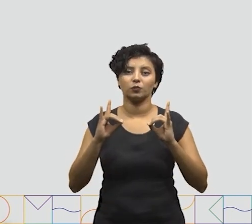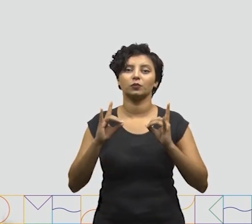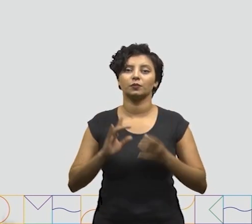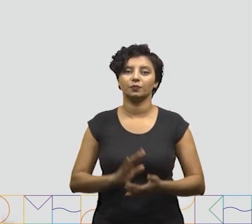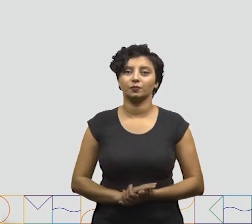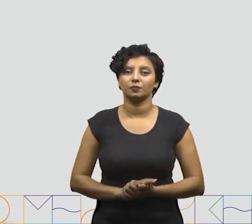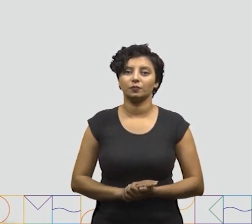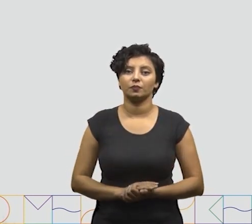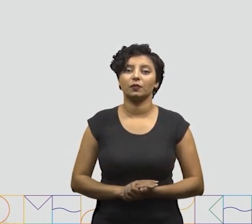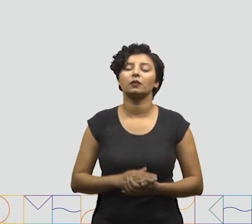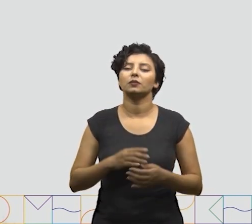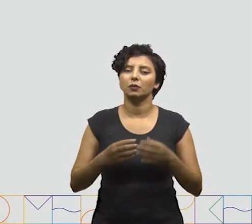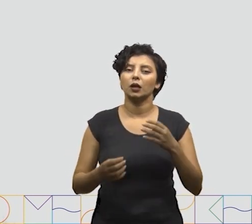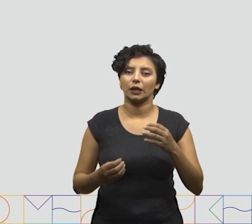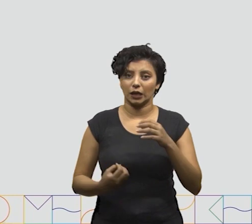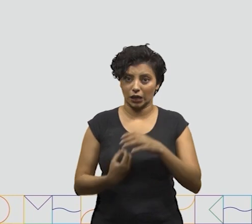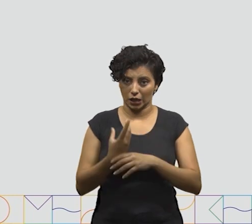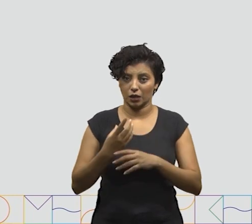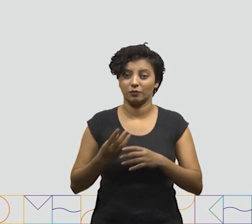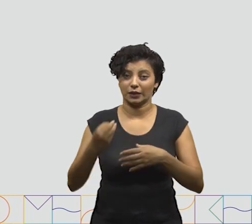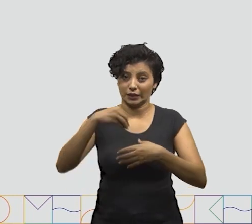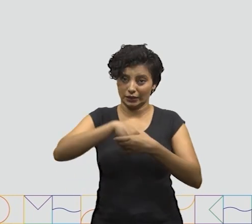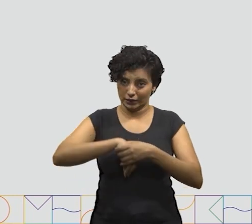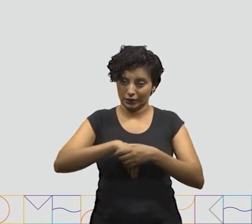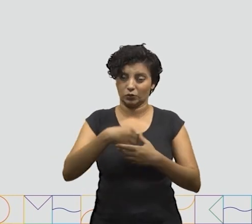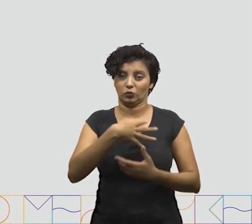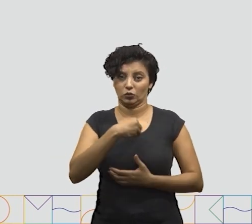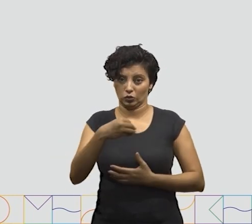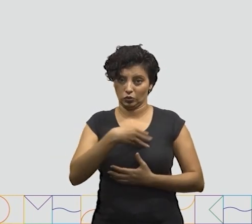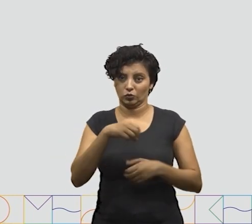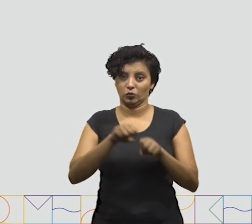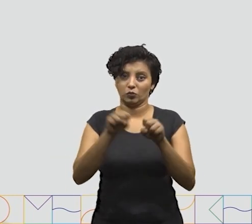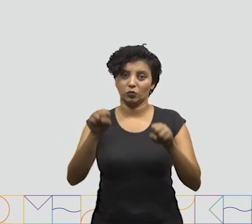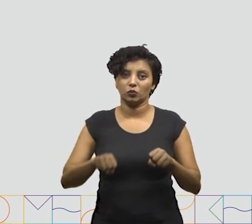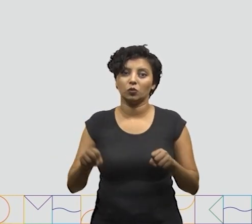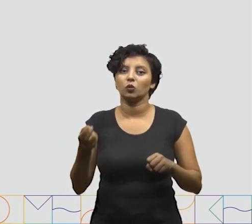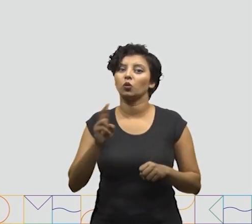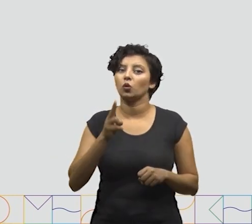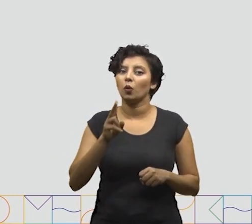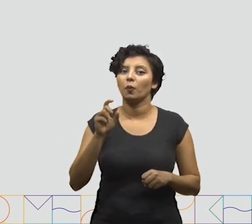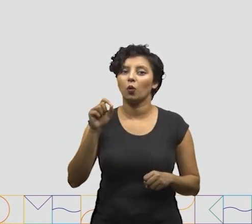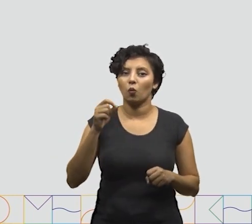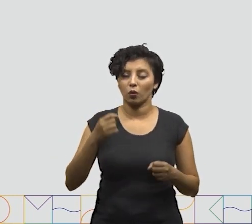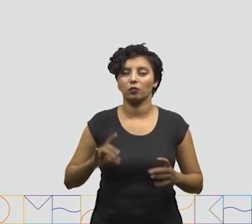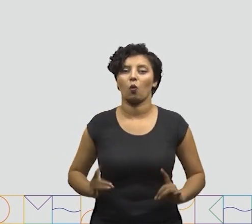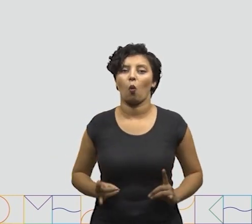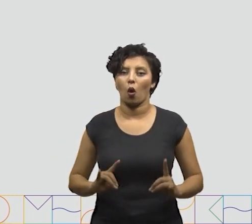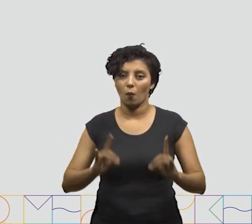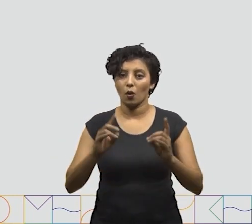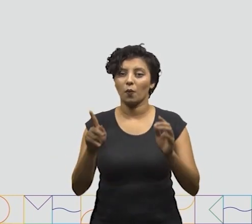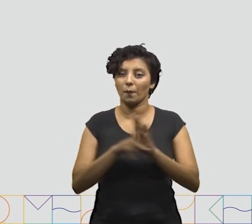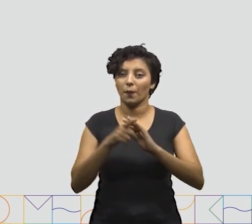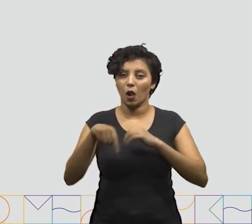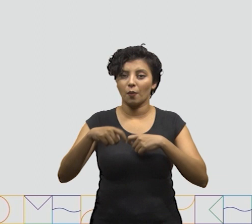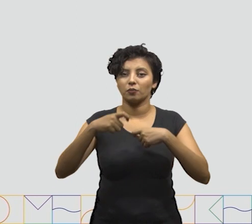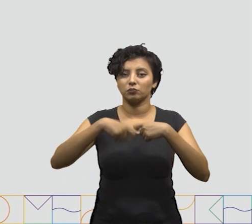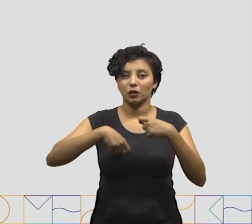hormônios. Por serem produzidos no sistema reprodutor, eles são chamados de hormônios